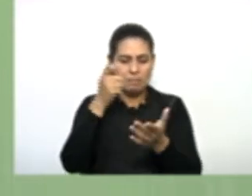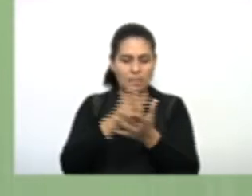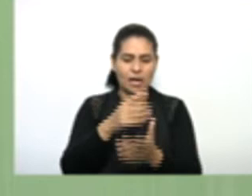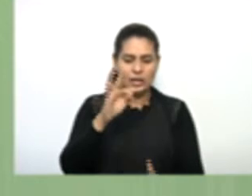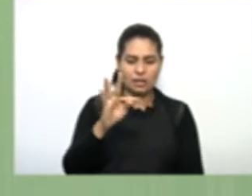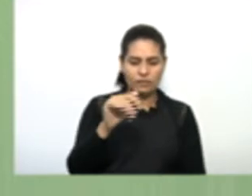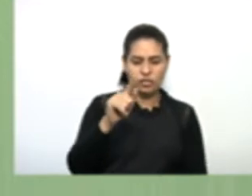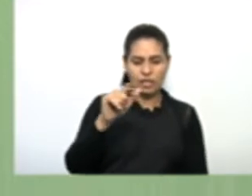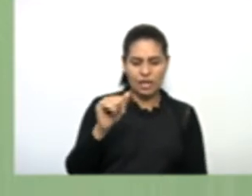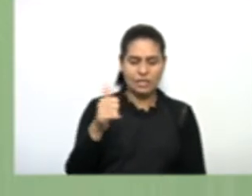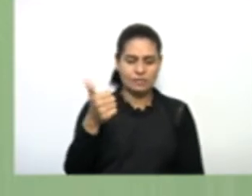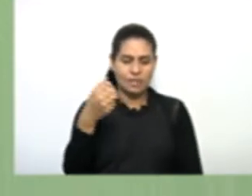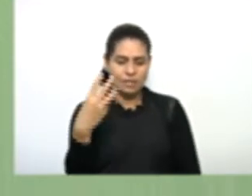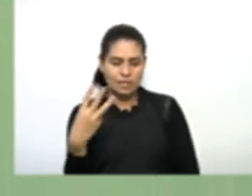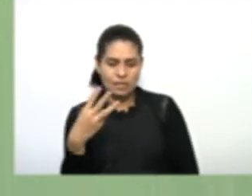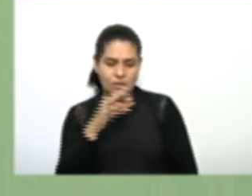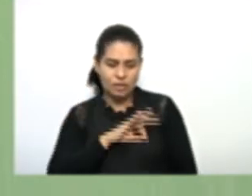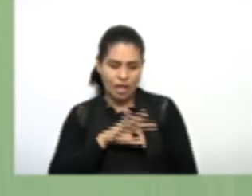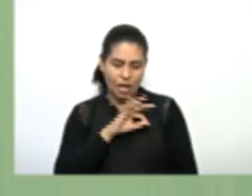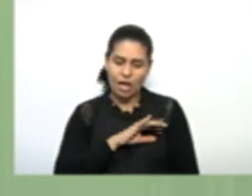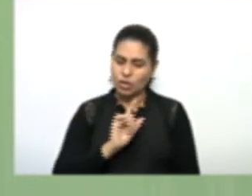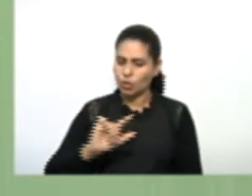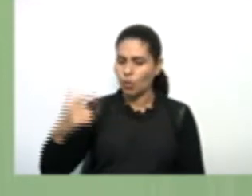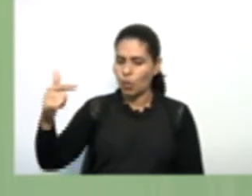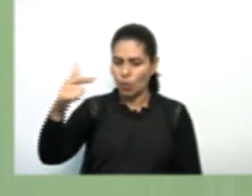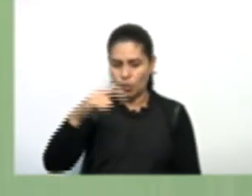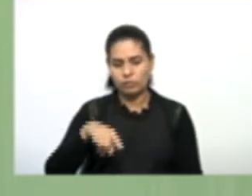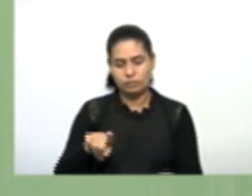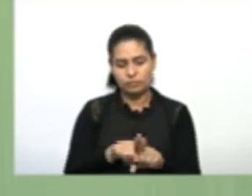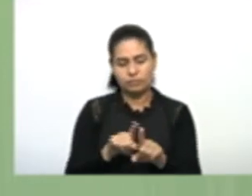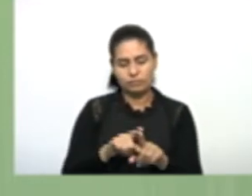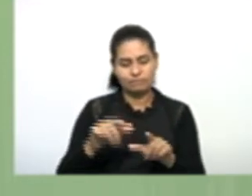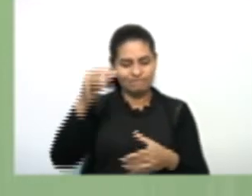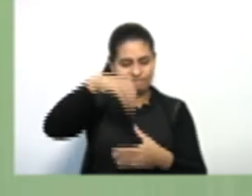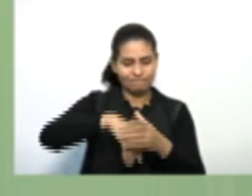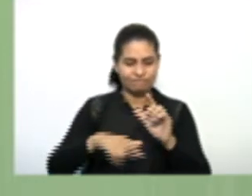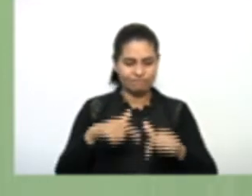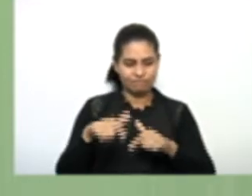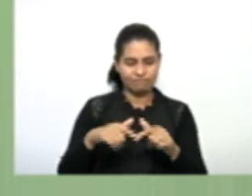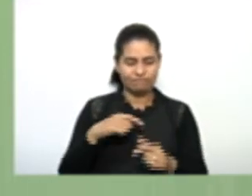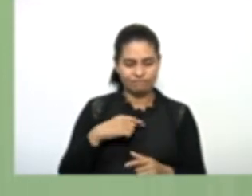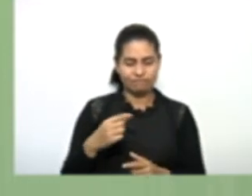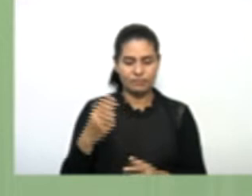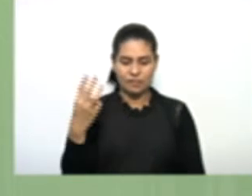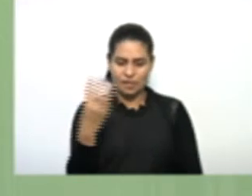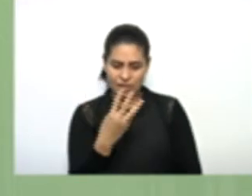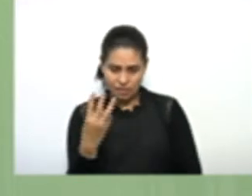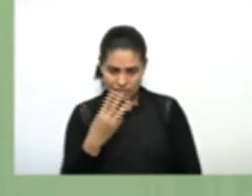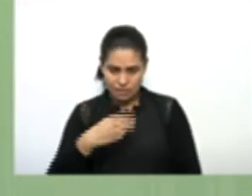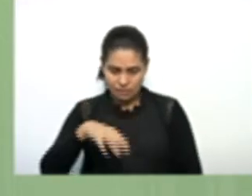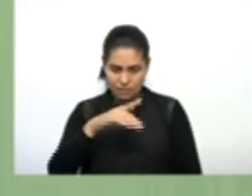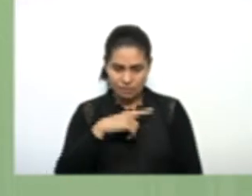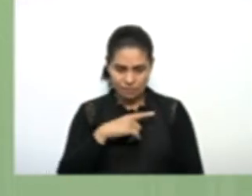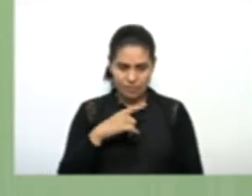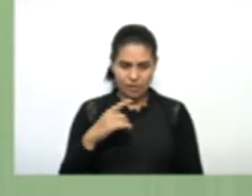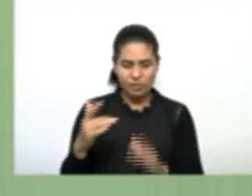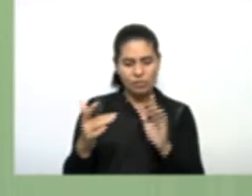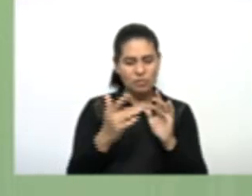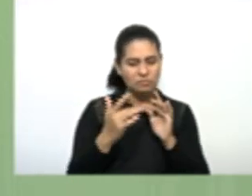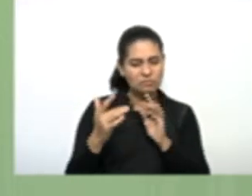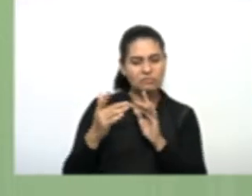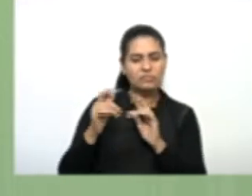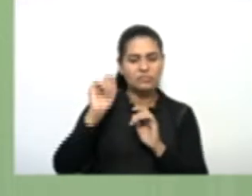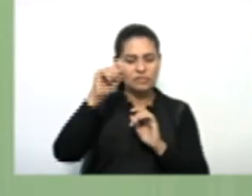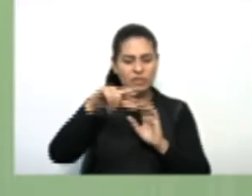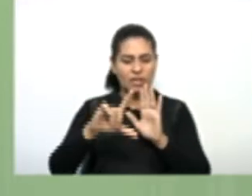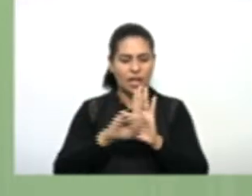de 13º, entre outros custos trabalhistas. A terceirização, tal fato relaciona-se